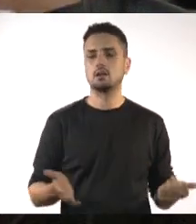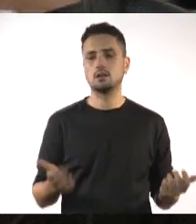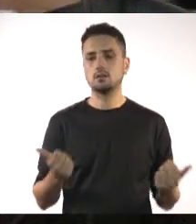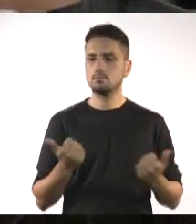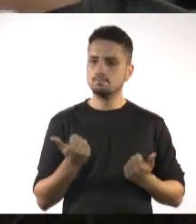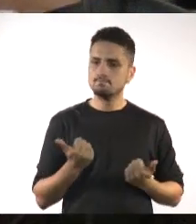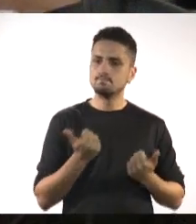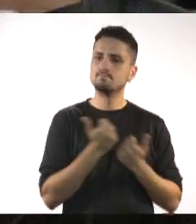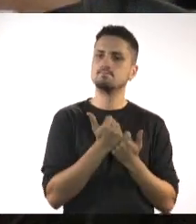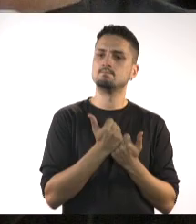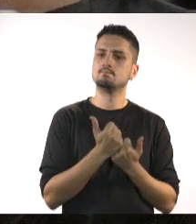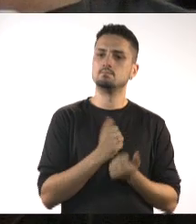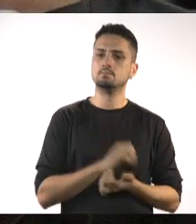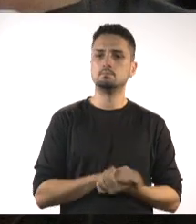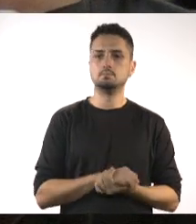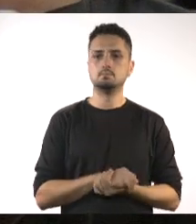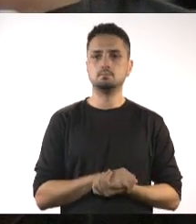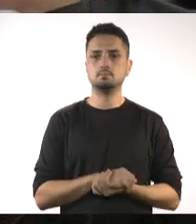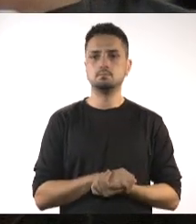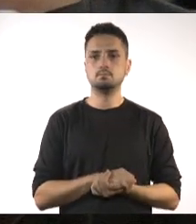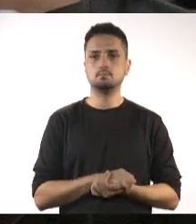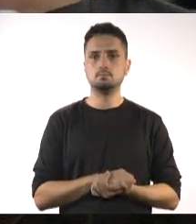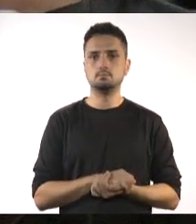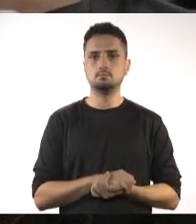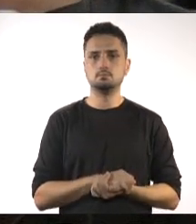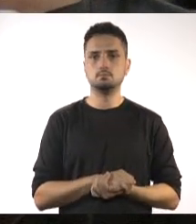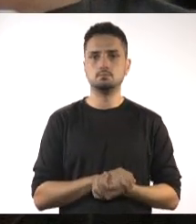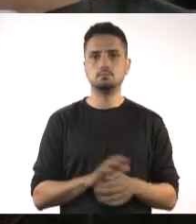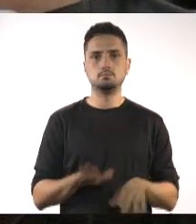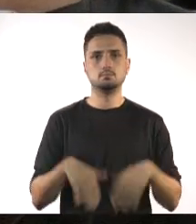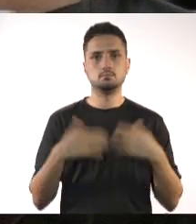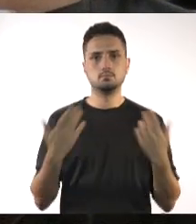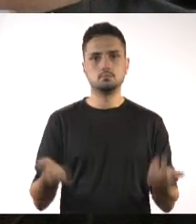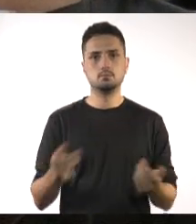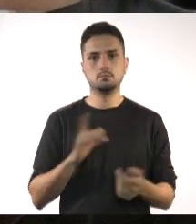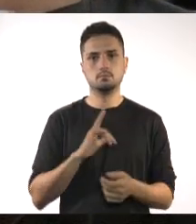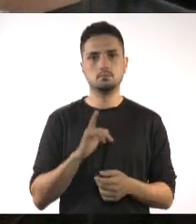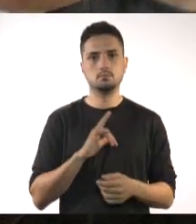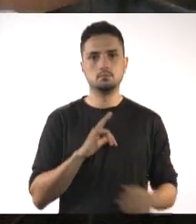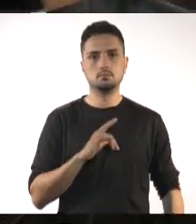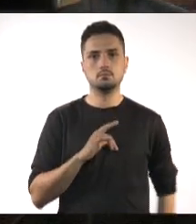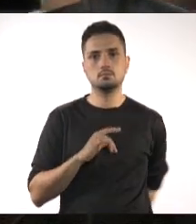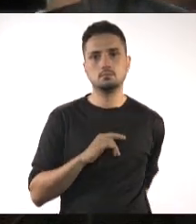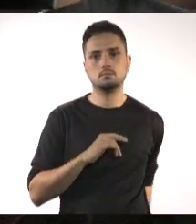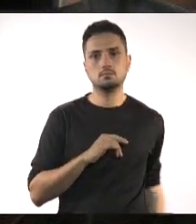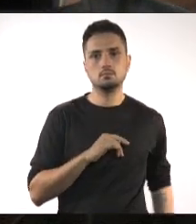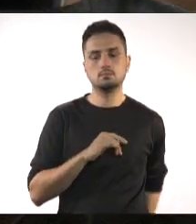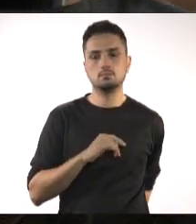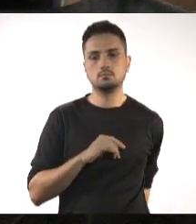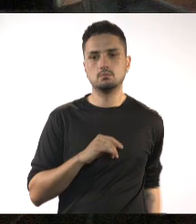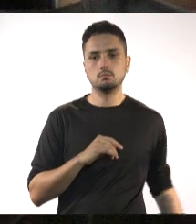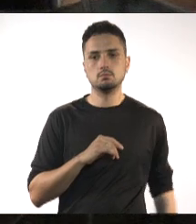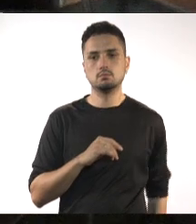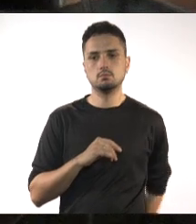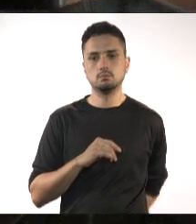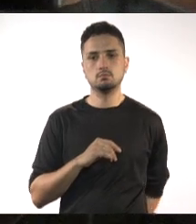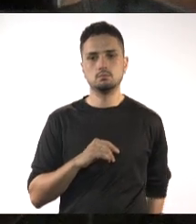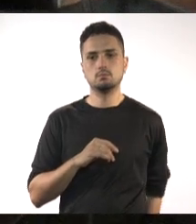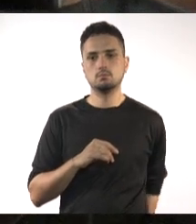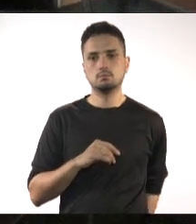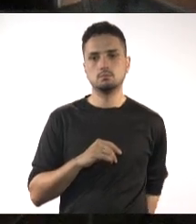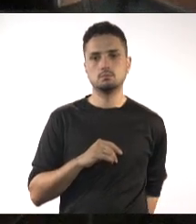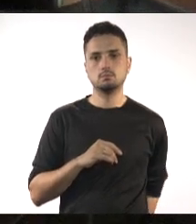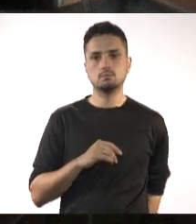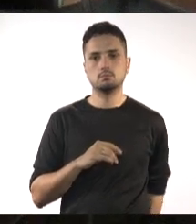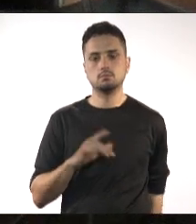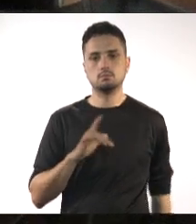amor fraterno. Então, quando há um ser iluminado, né, o outro, ele se sente